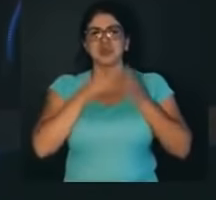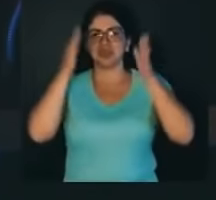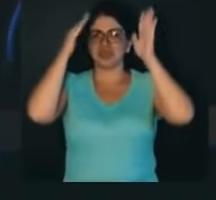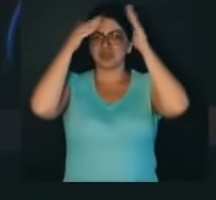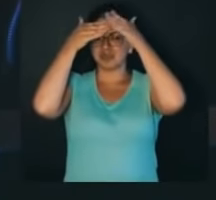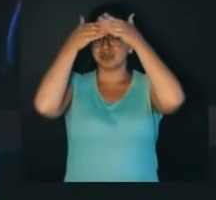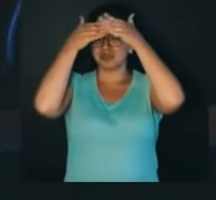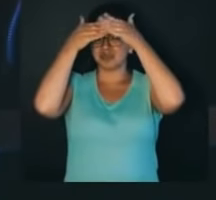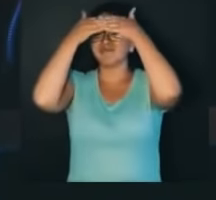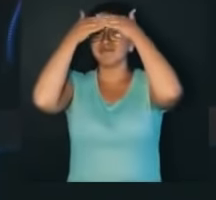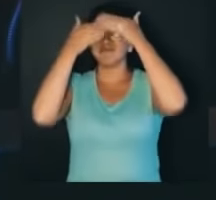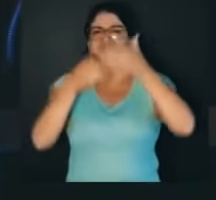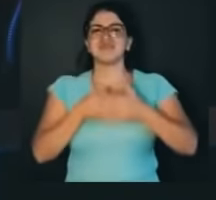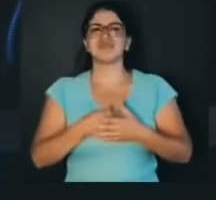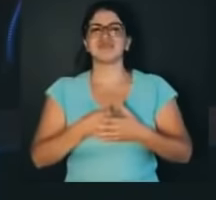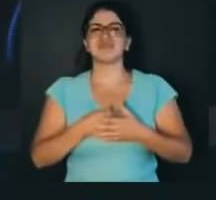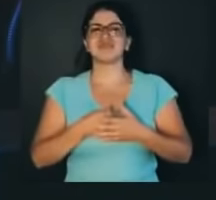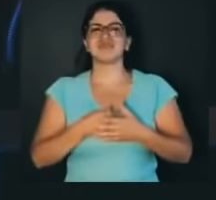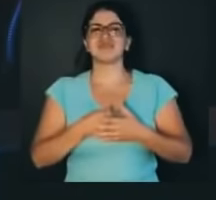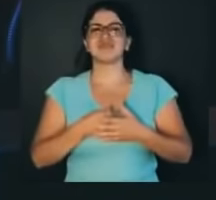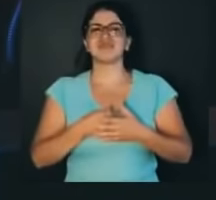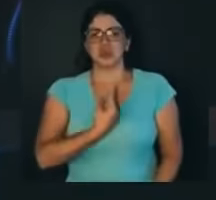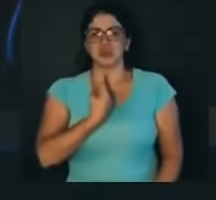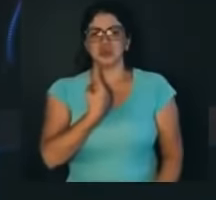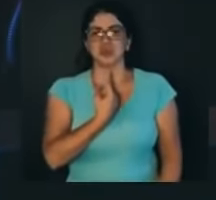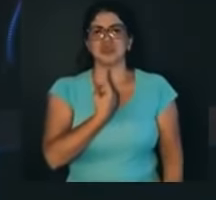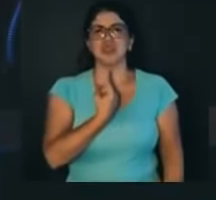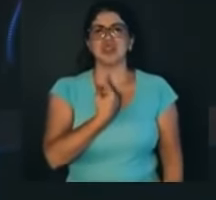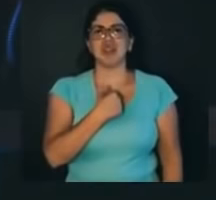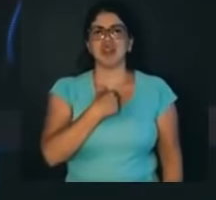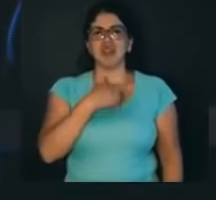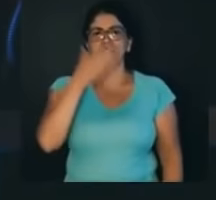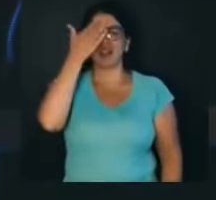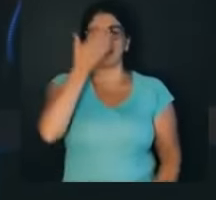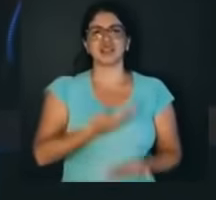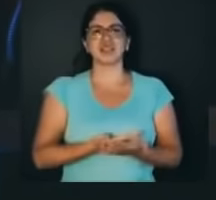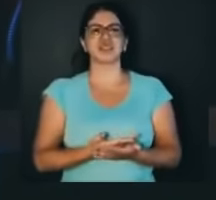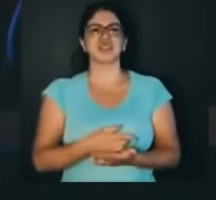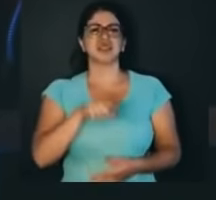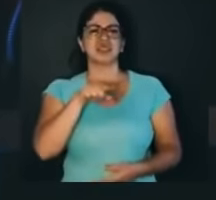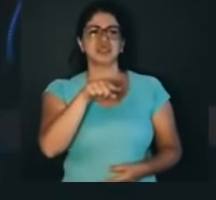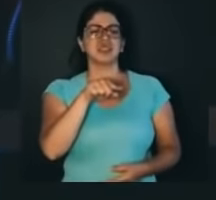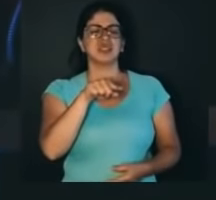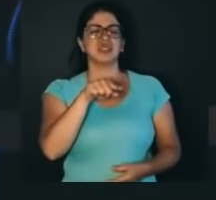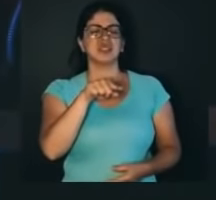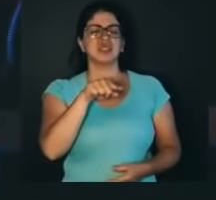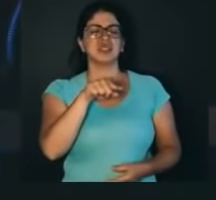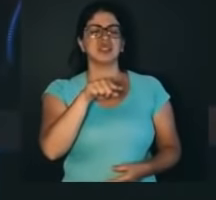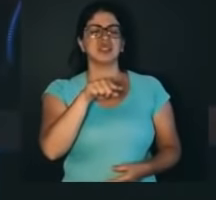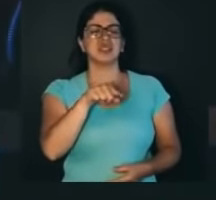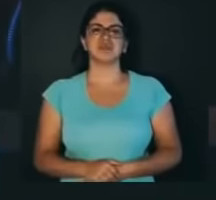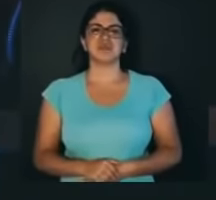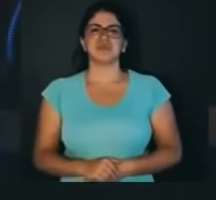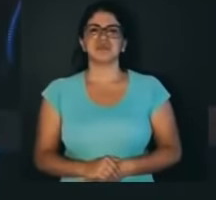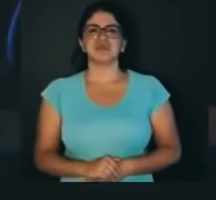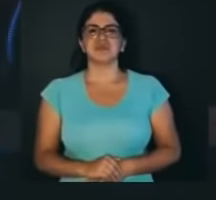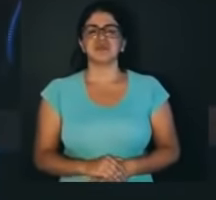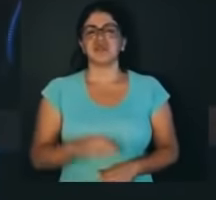eu acredito no que ele fala. Ele é a pessoa mais próxima de mim, afinal. Talvez você já esteja nessa